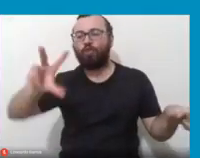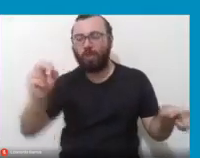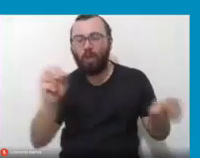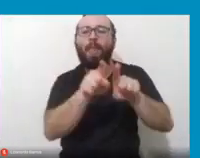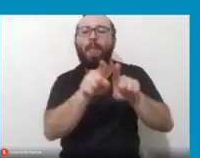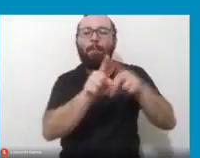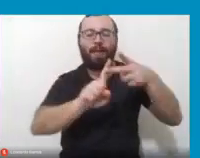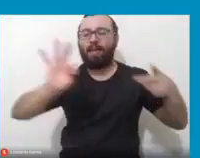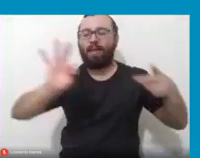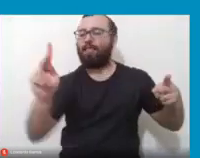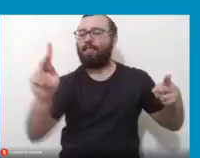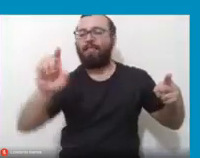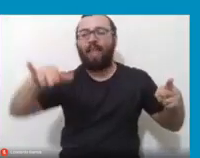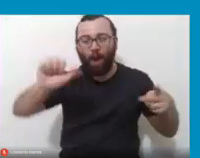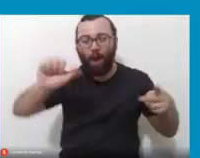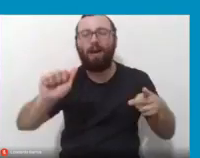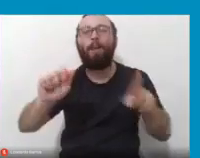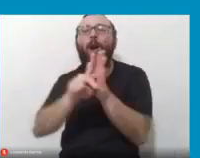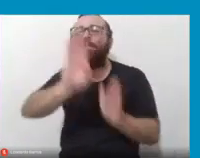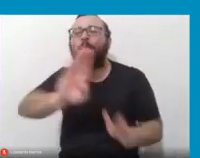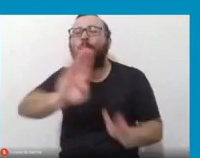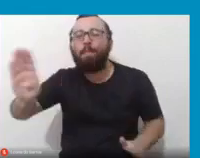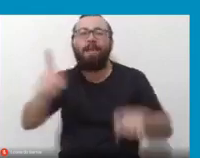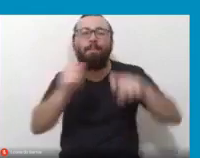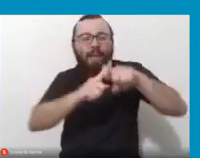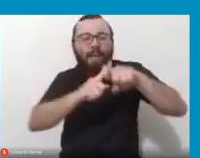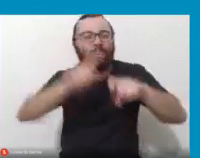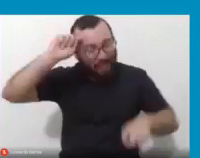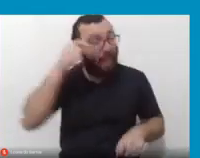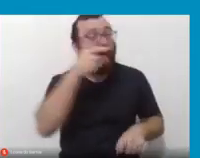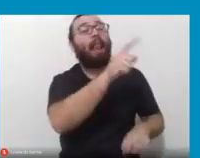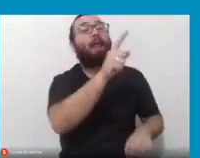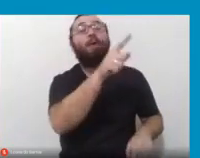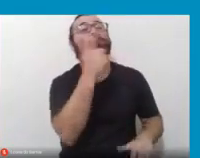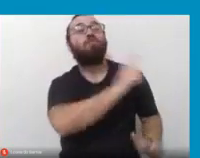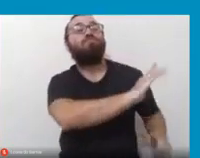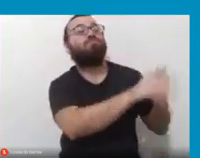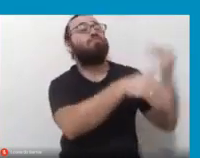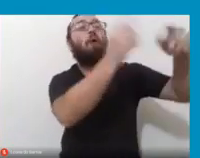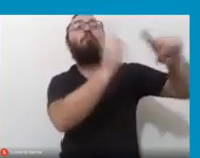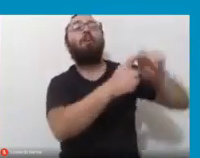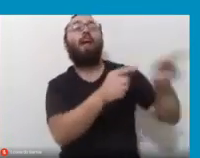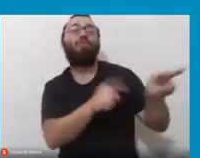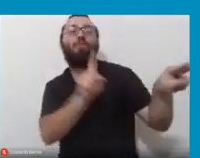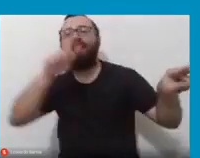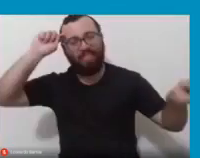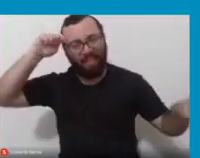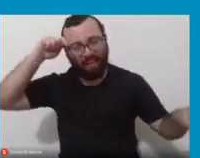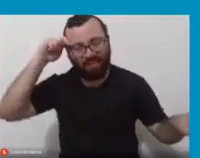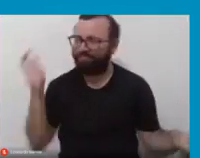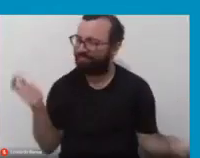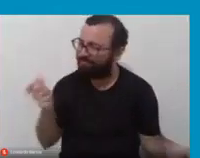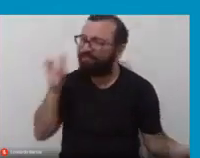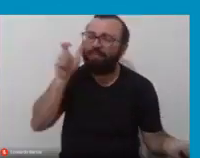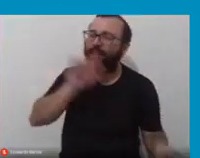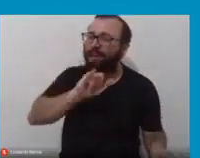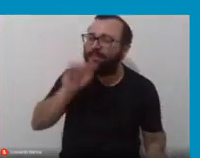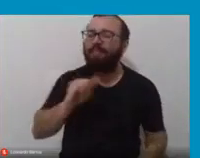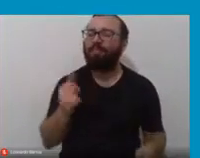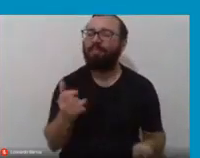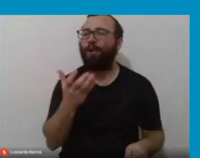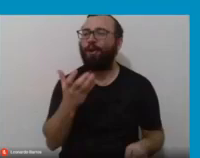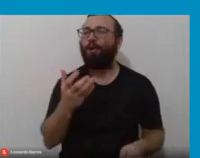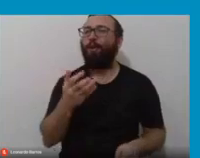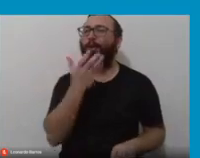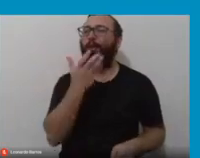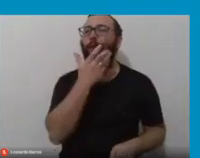Brother, médica negra, dizendo que elas só ascendiam porque eram negras. É interessante, né? Nesse momento no Brasil, é um bônus ser negro, né,